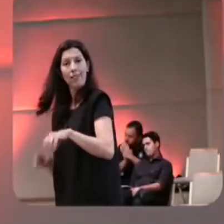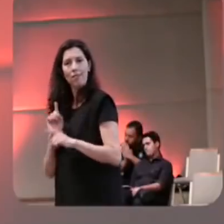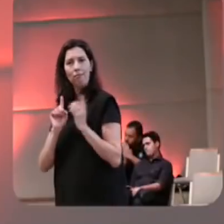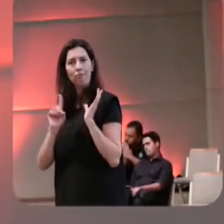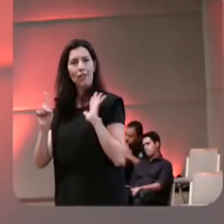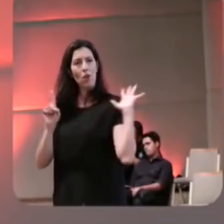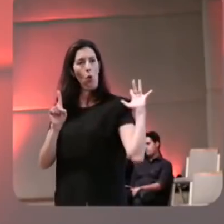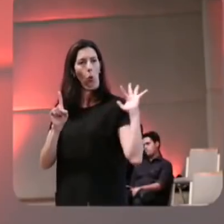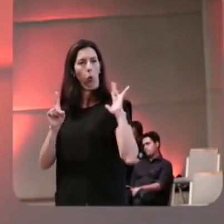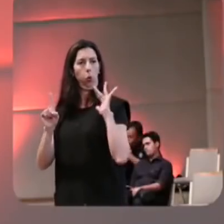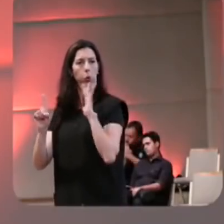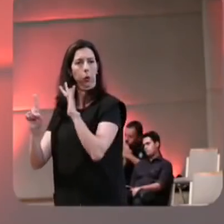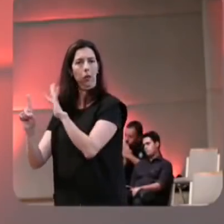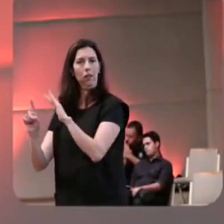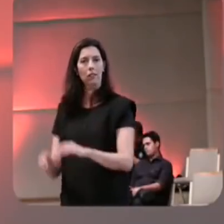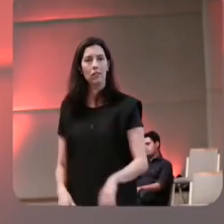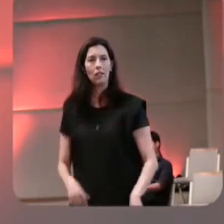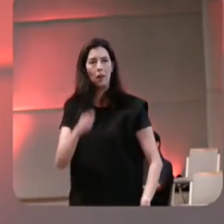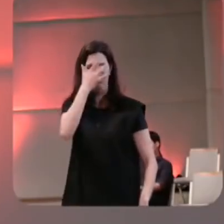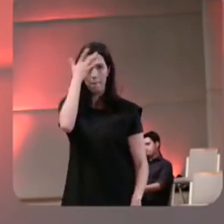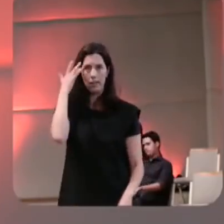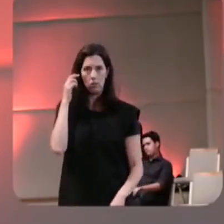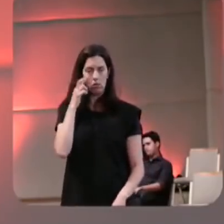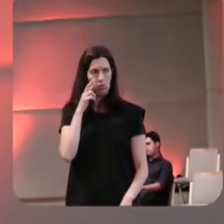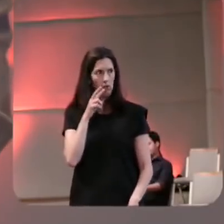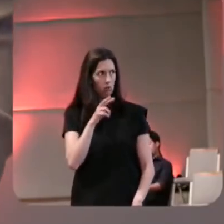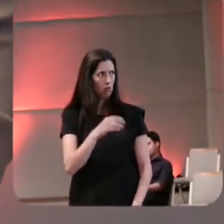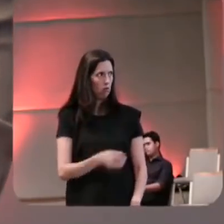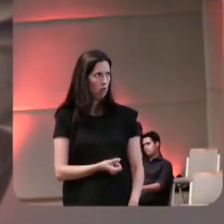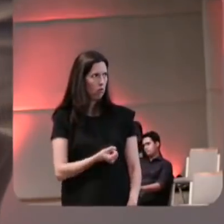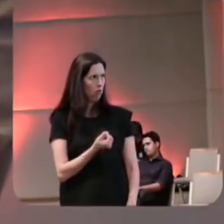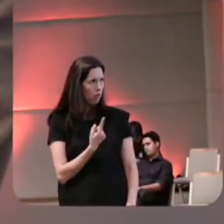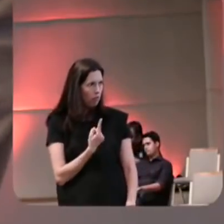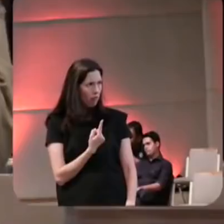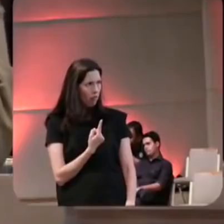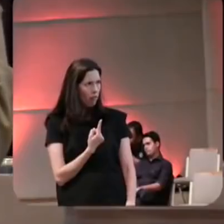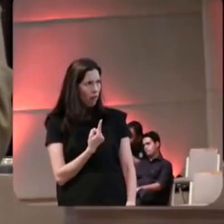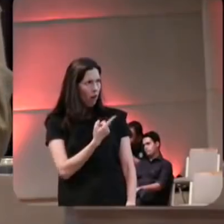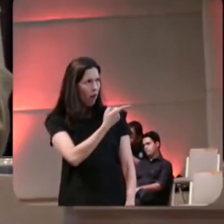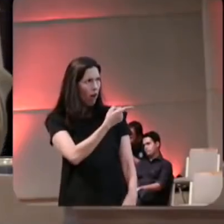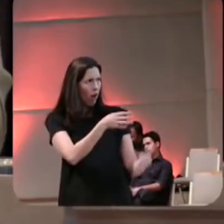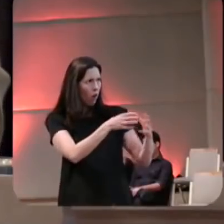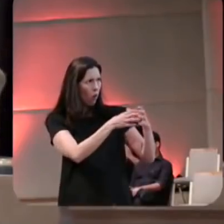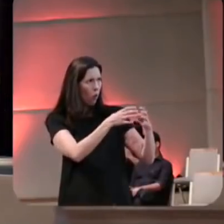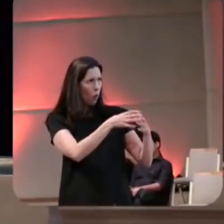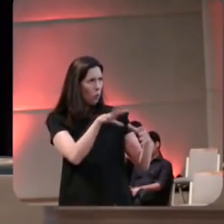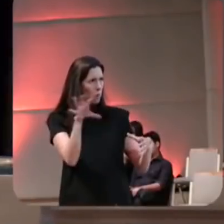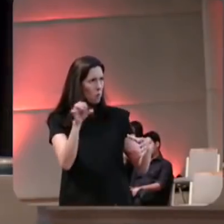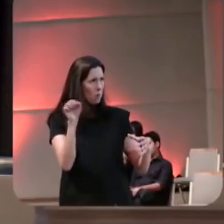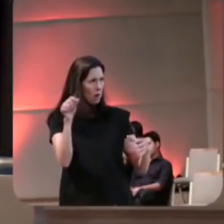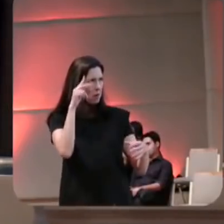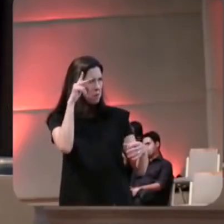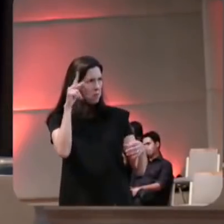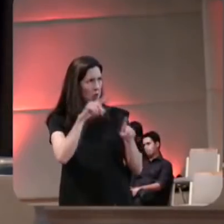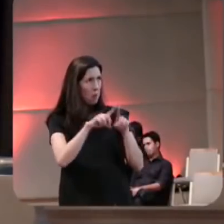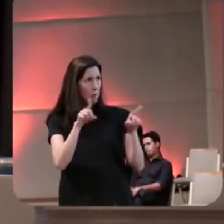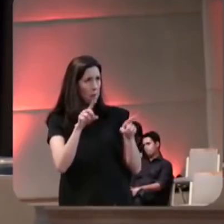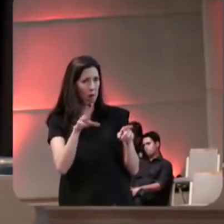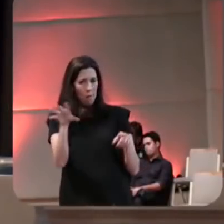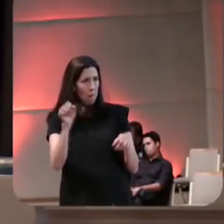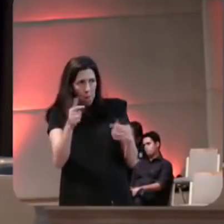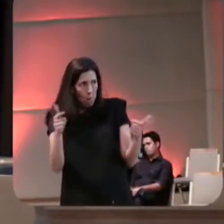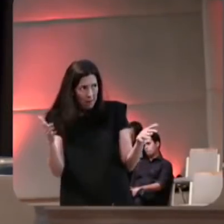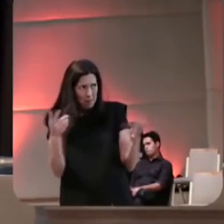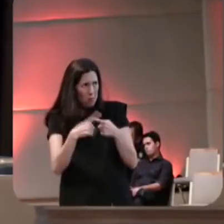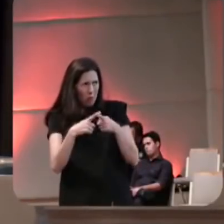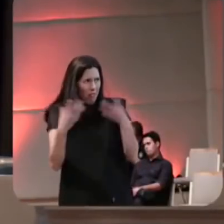Mas quem estava podendo enxergar a ação de Deus podia perceber a boa mão do Senhor nos detalhes.